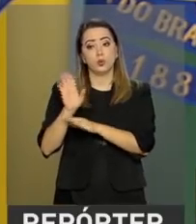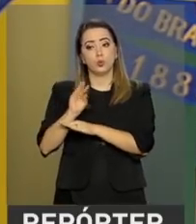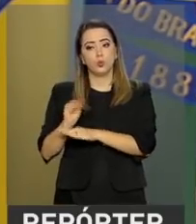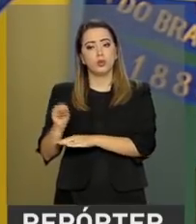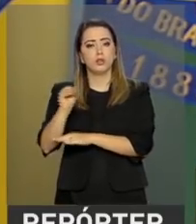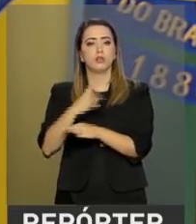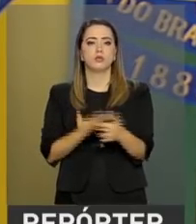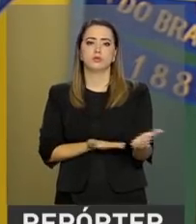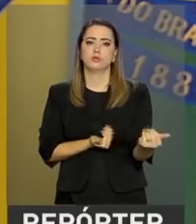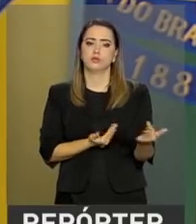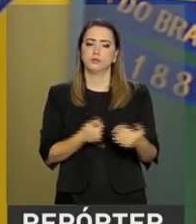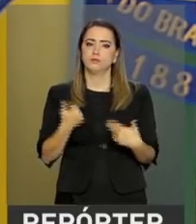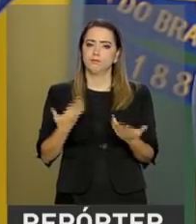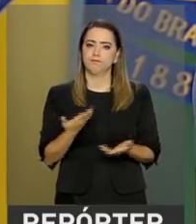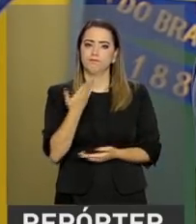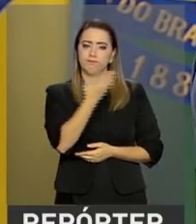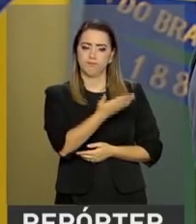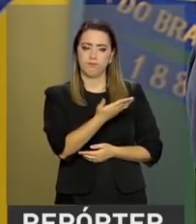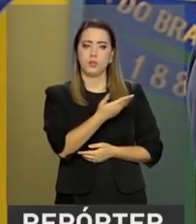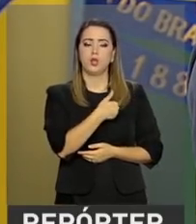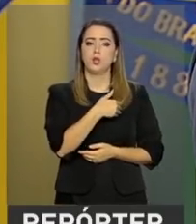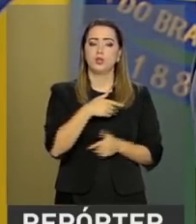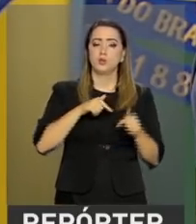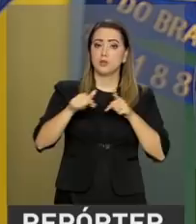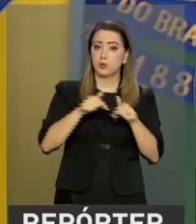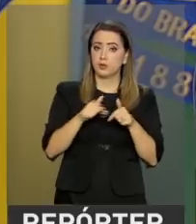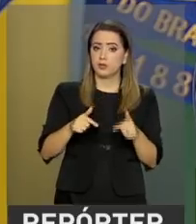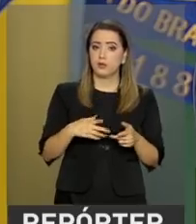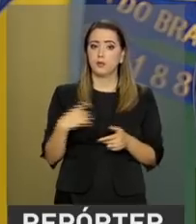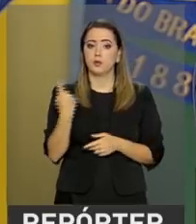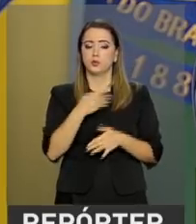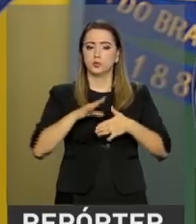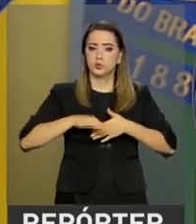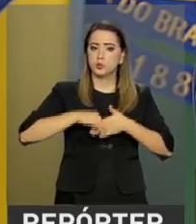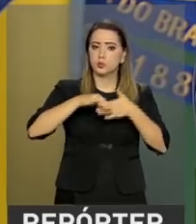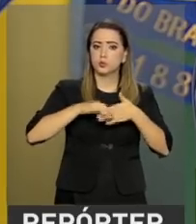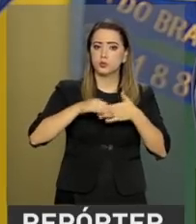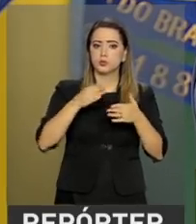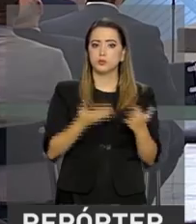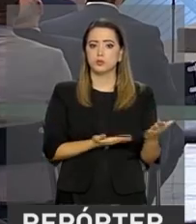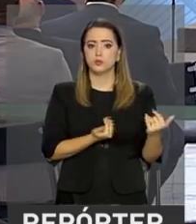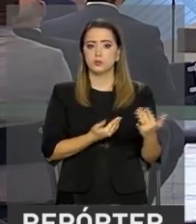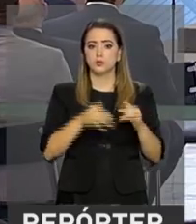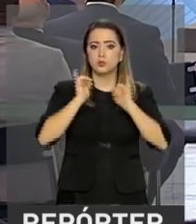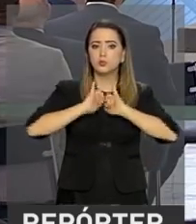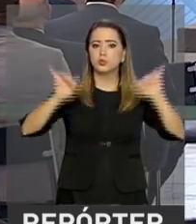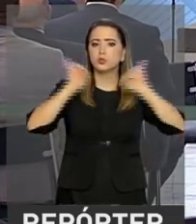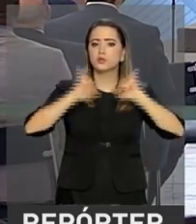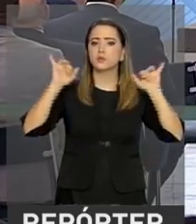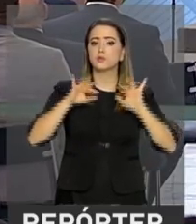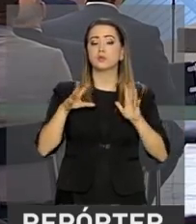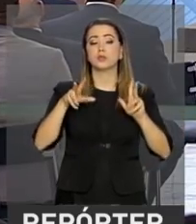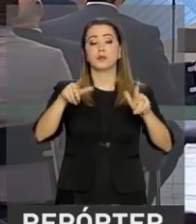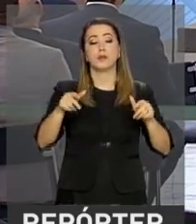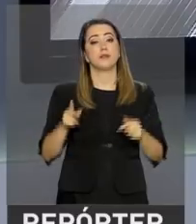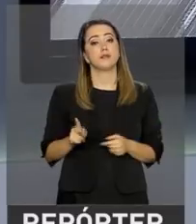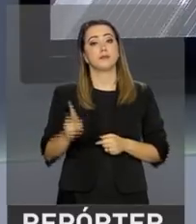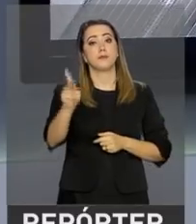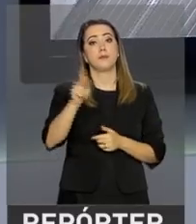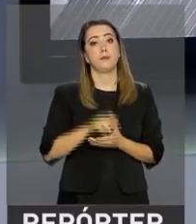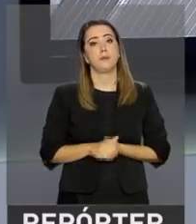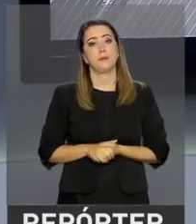assis a sua tarefa tarefa dos nossos líderes jovens de divulgar isto intensamente